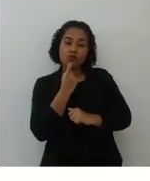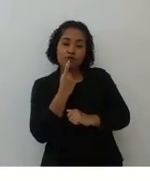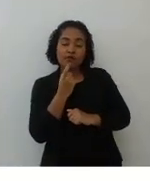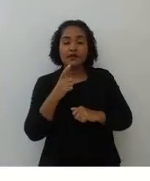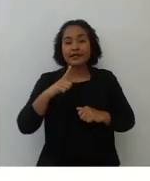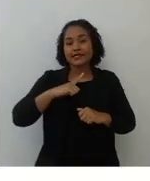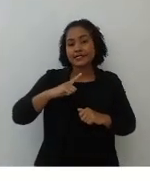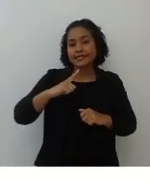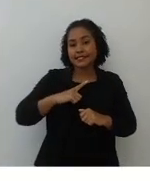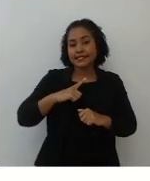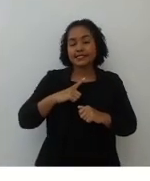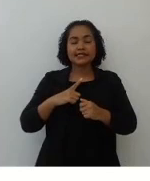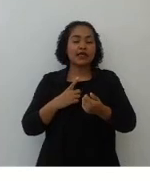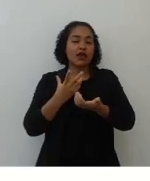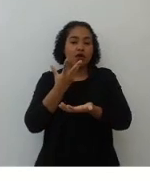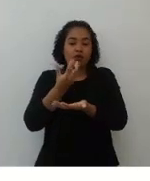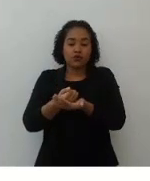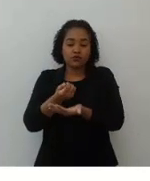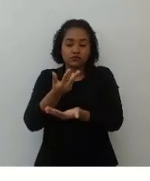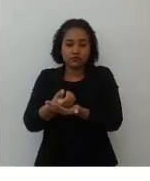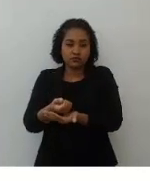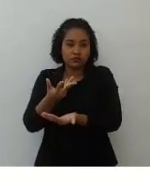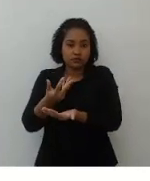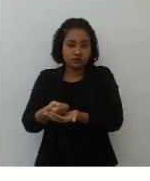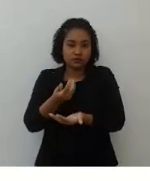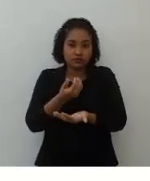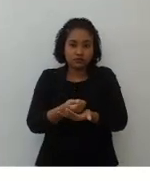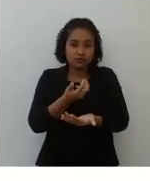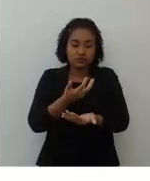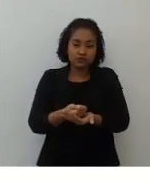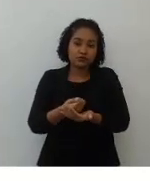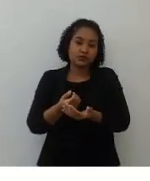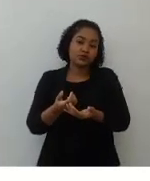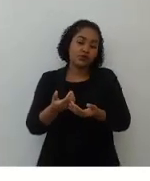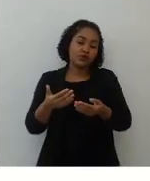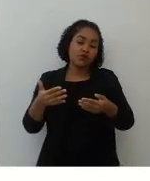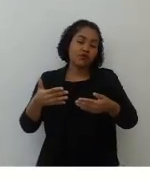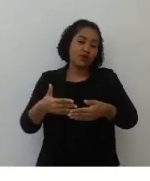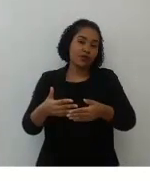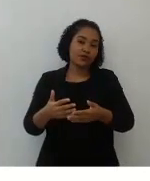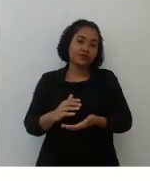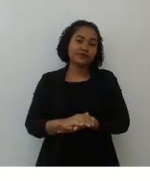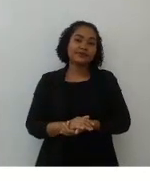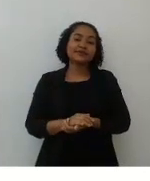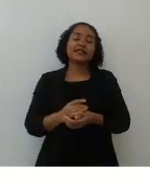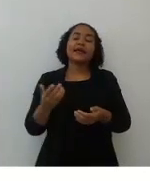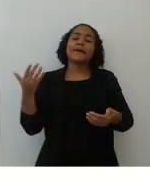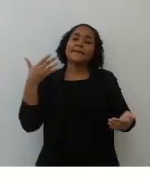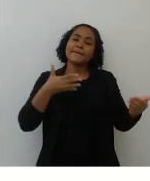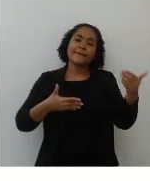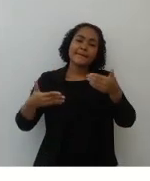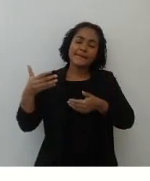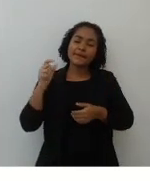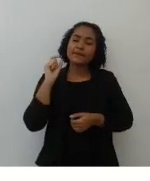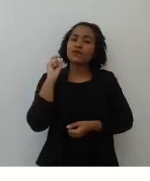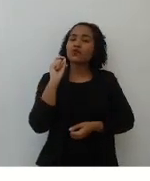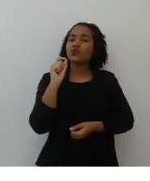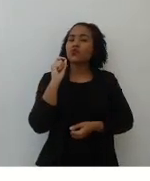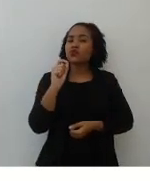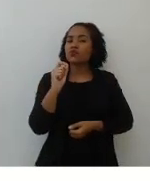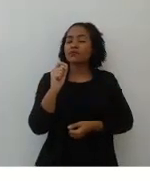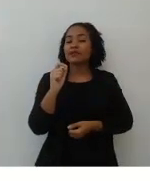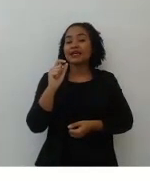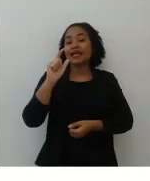armazena substâncias diversas e as utiliza para regular a concentração da célula e participa da síntese